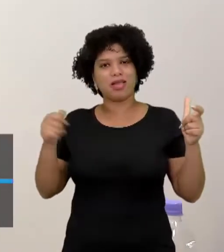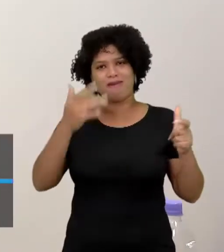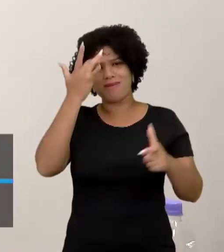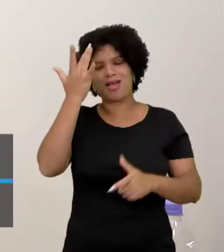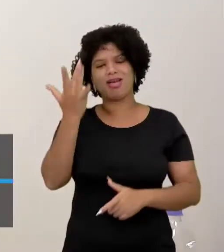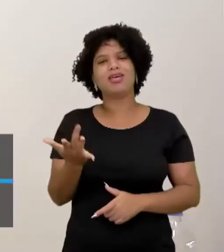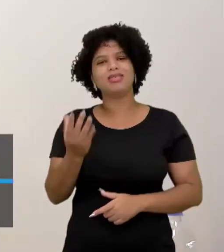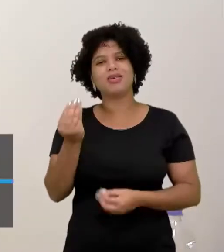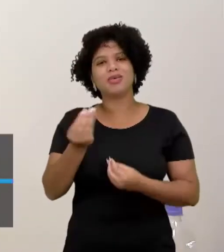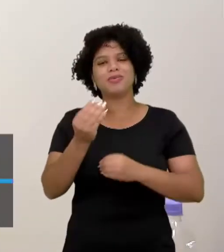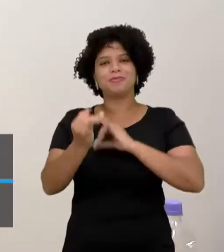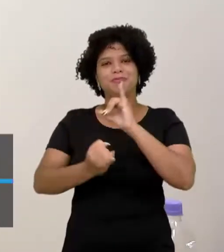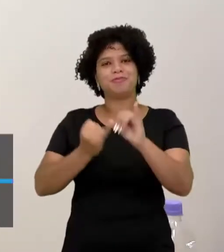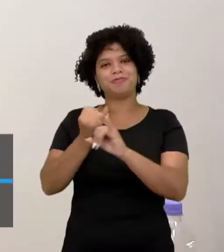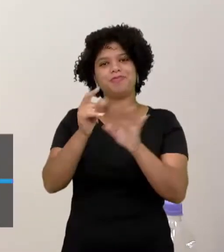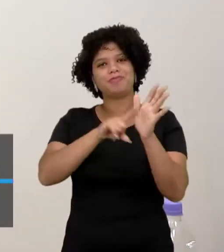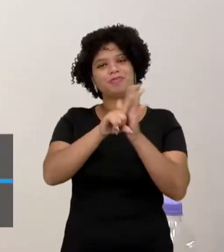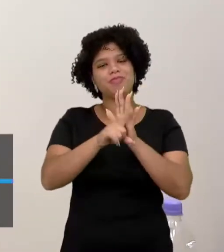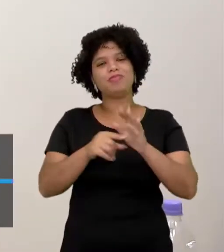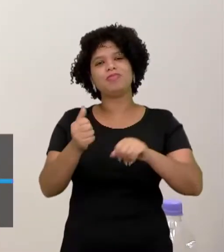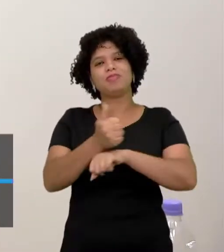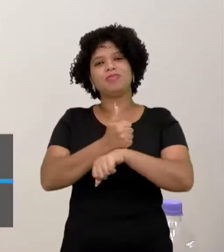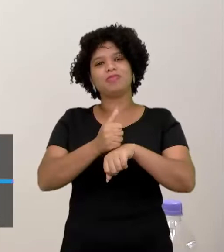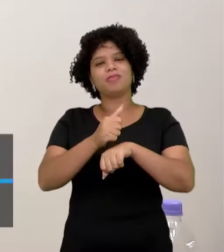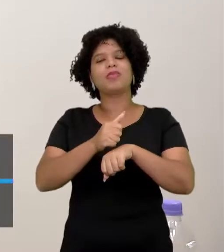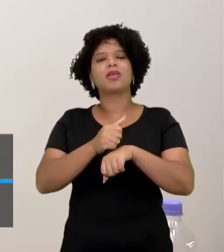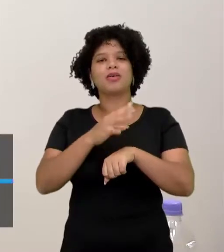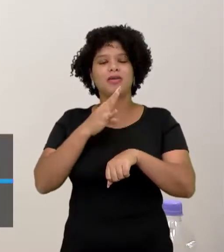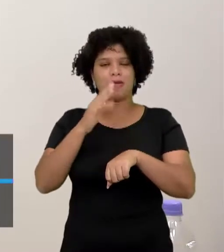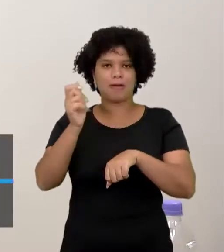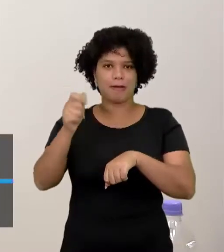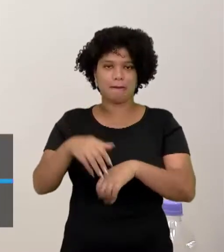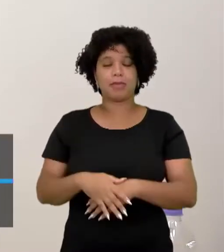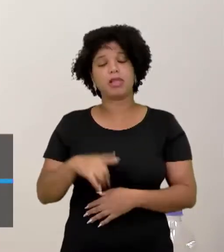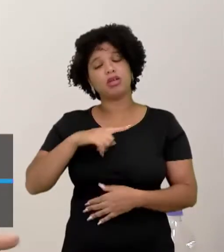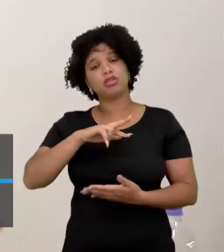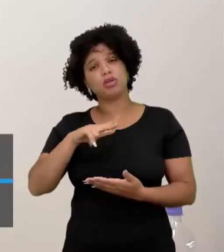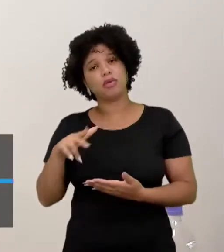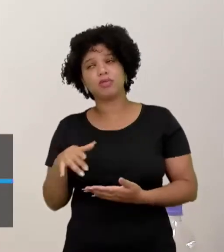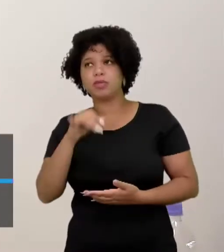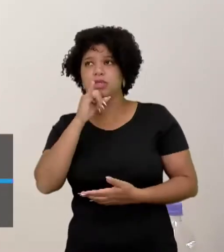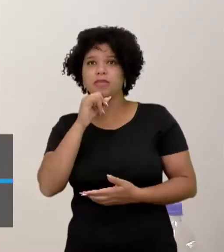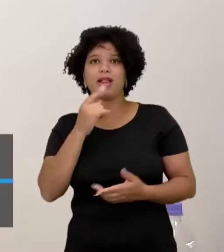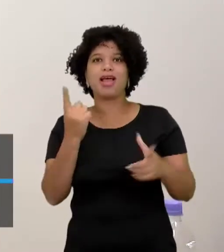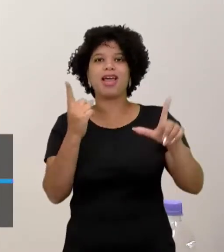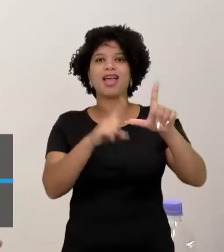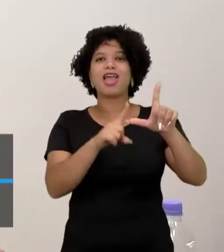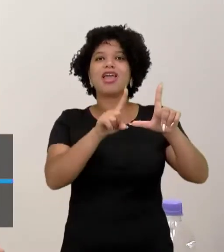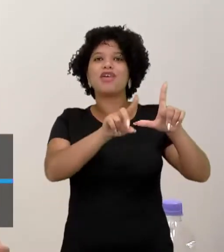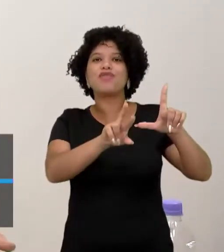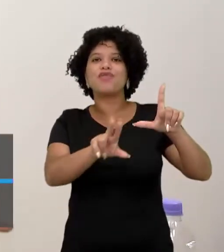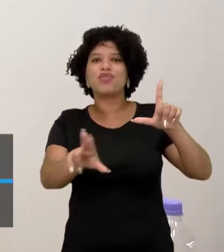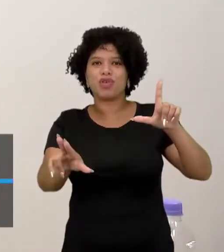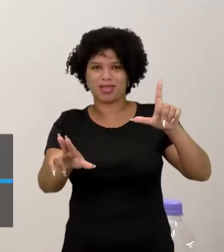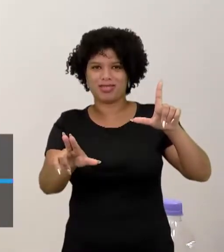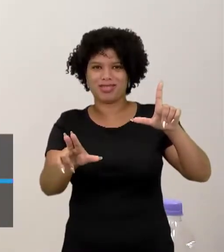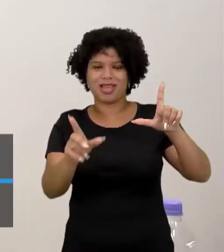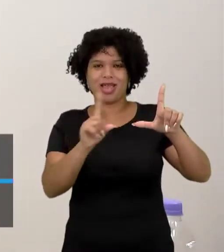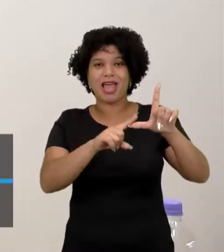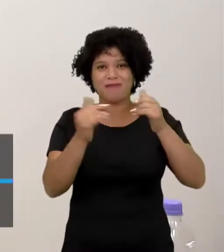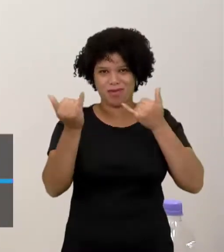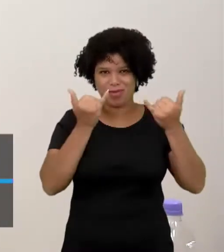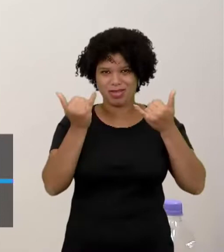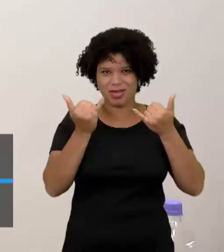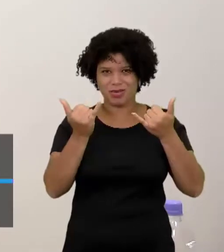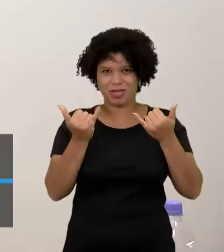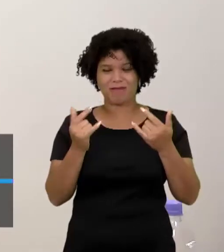profissão e que hoje a gente percebe que dá dinheiro, né? Além da fama. Mas hoje, além desse leque enorme de